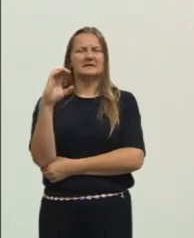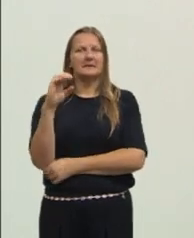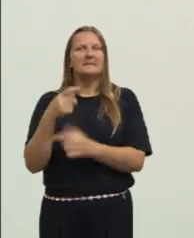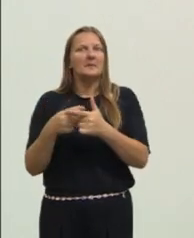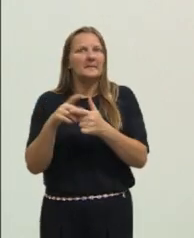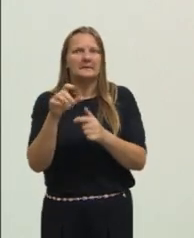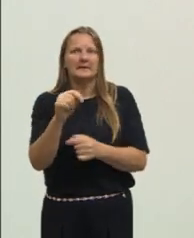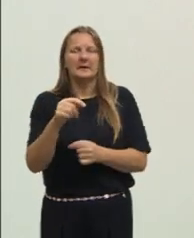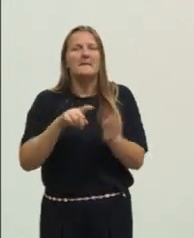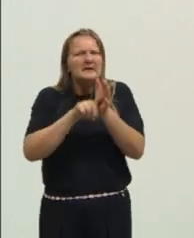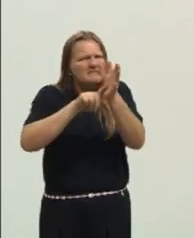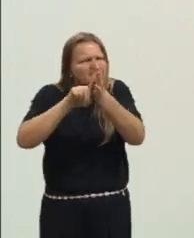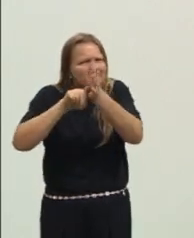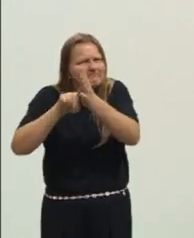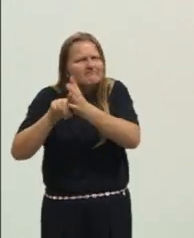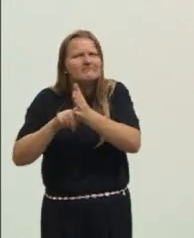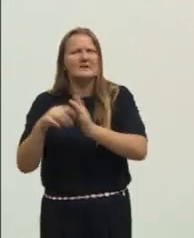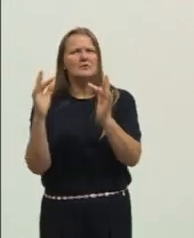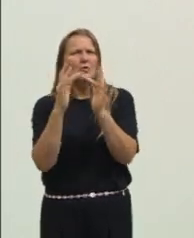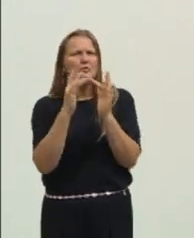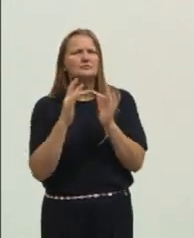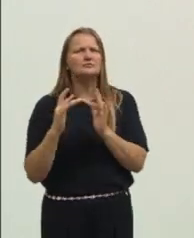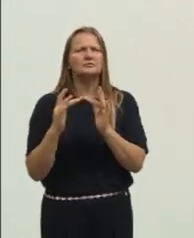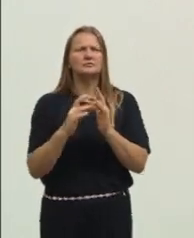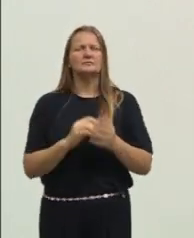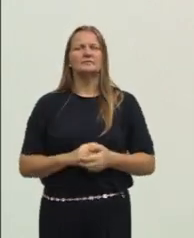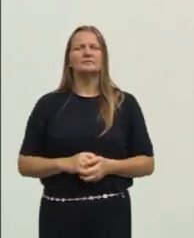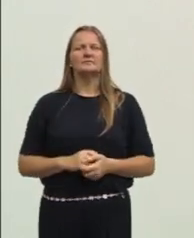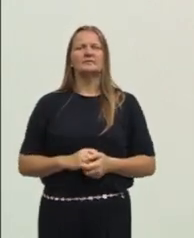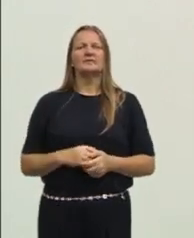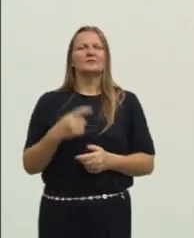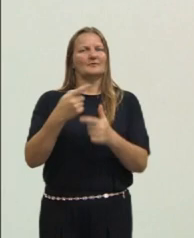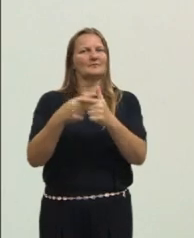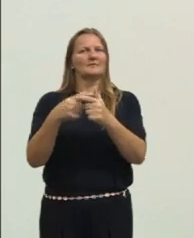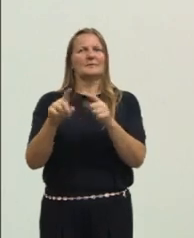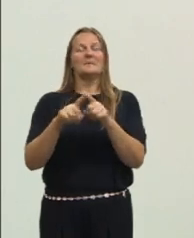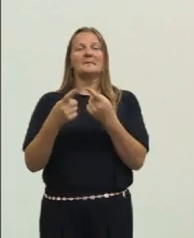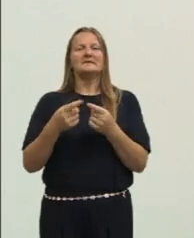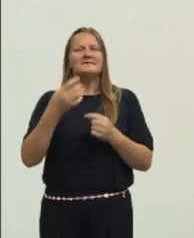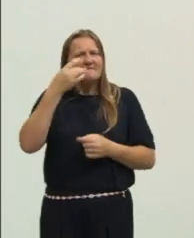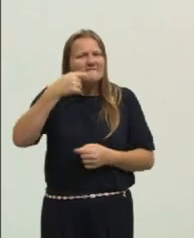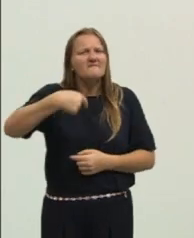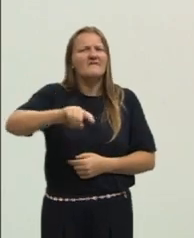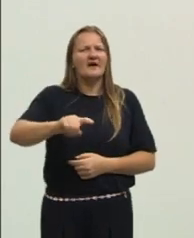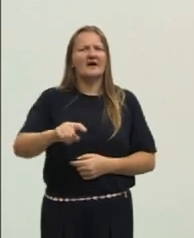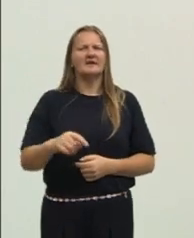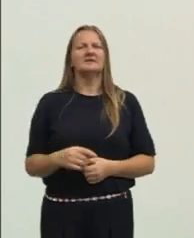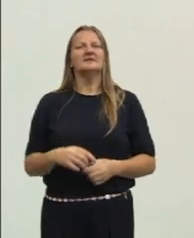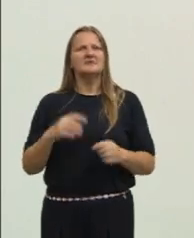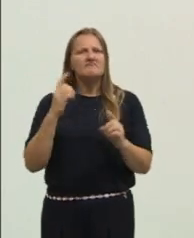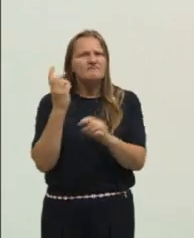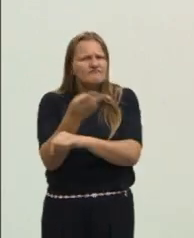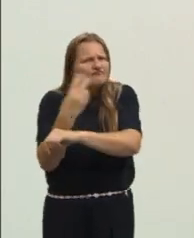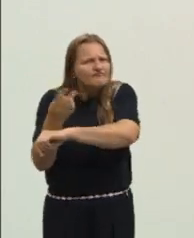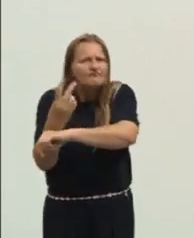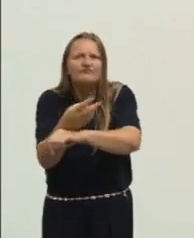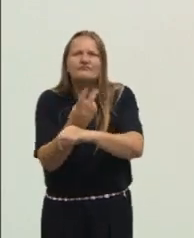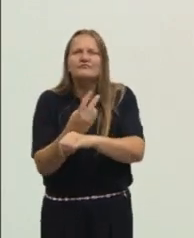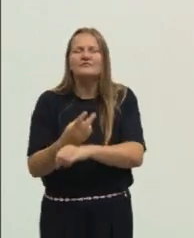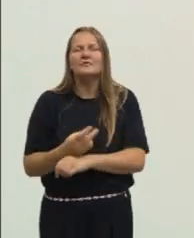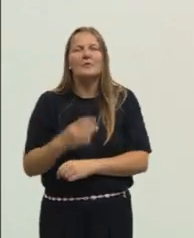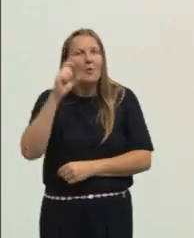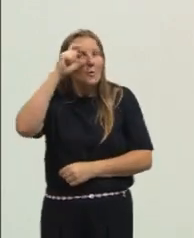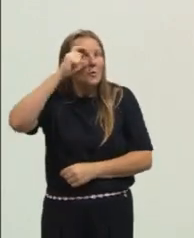busca alguém que sabe você não sabe o que é um ter trate de um tema não tem problemas mas vai corre atrás tem essa essa